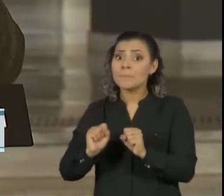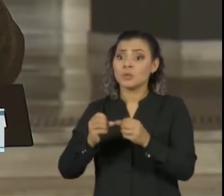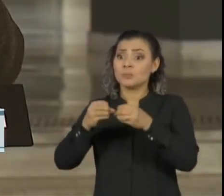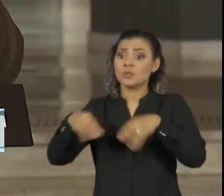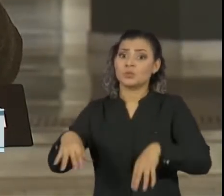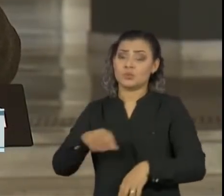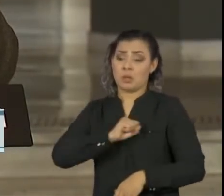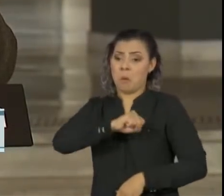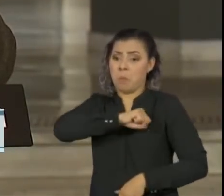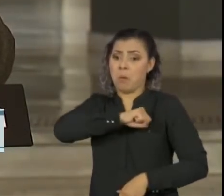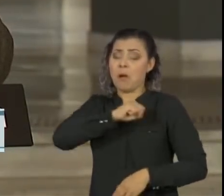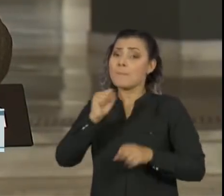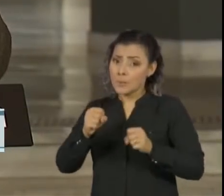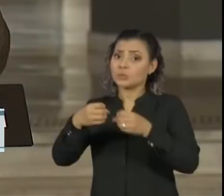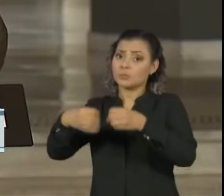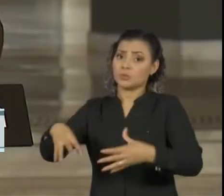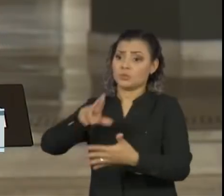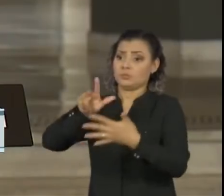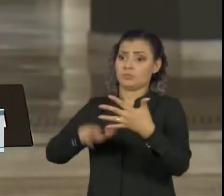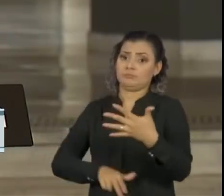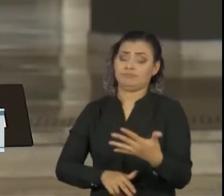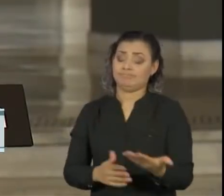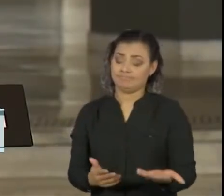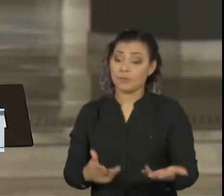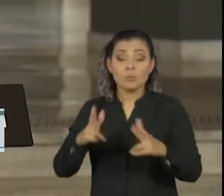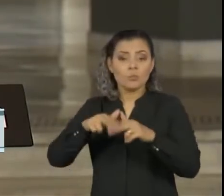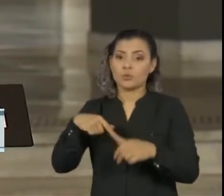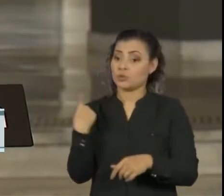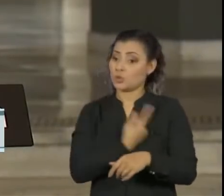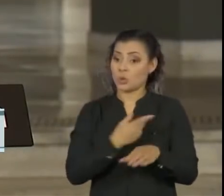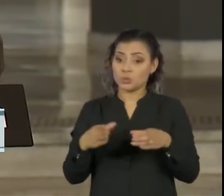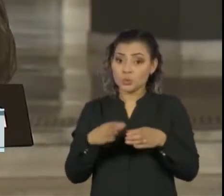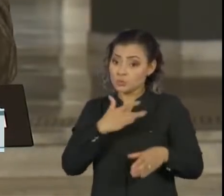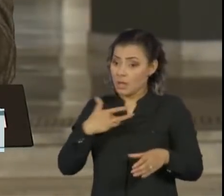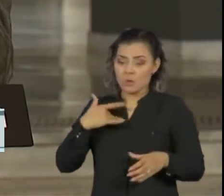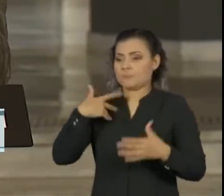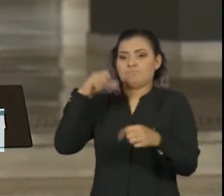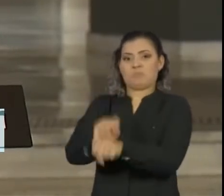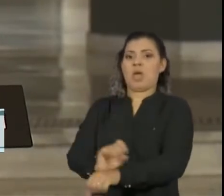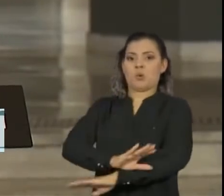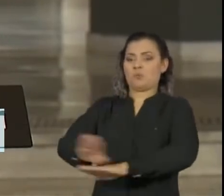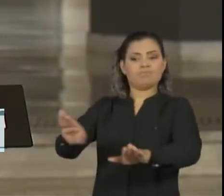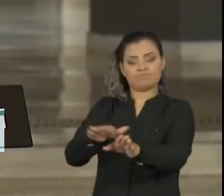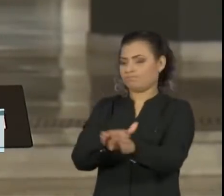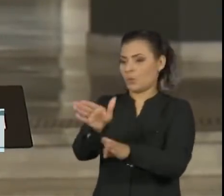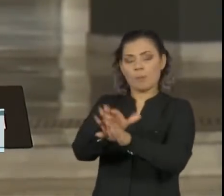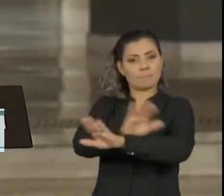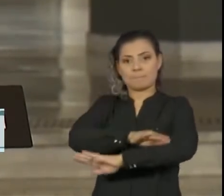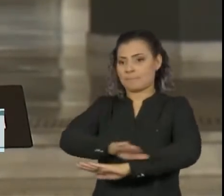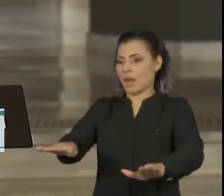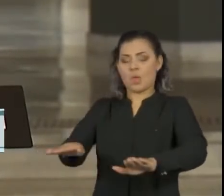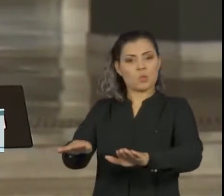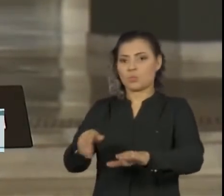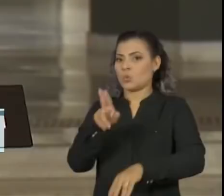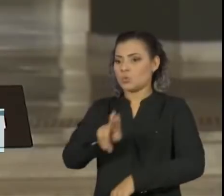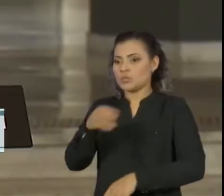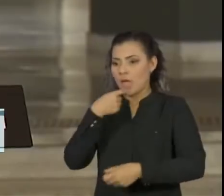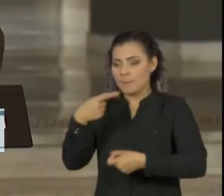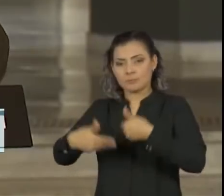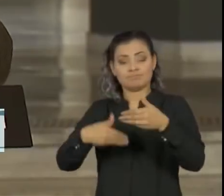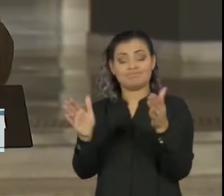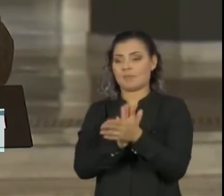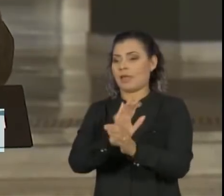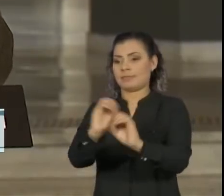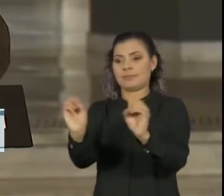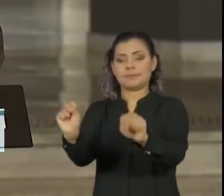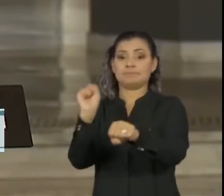gerar mais efeitos colaterais. Então, nunca o Comitê de Saúde recomendou a sua utilização. Por